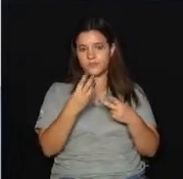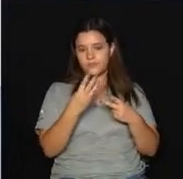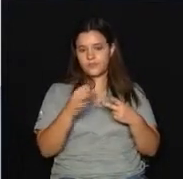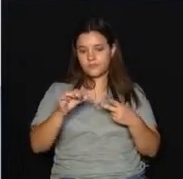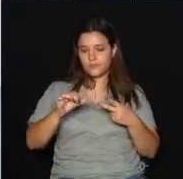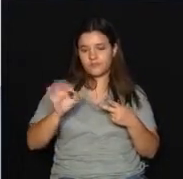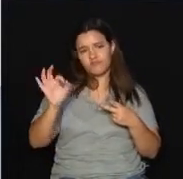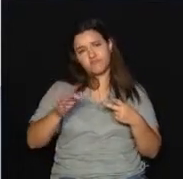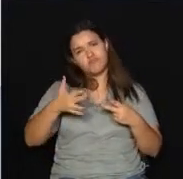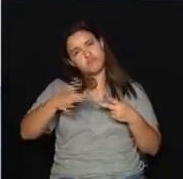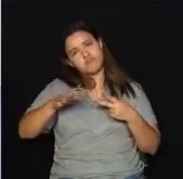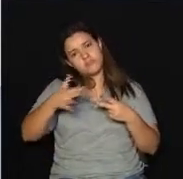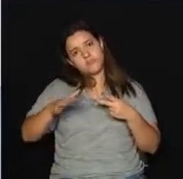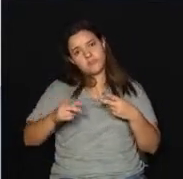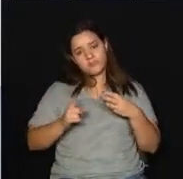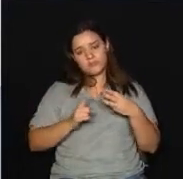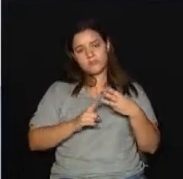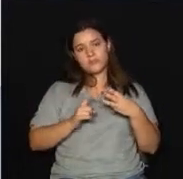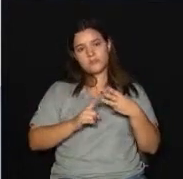39% como regular e